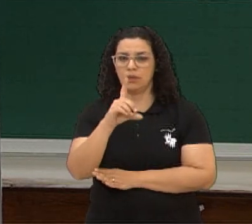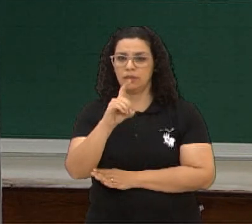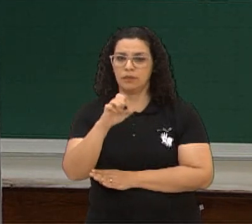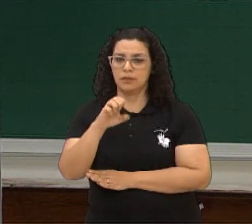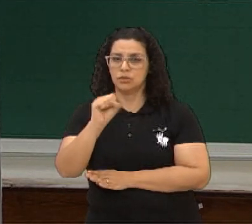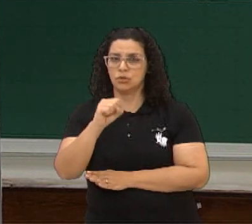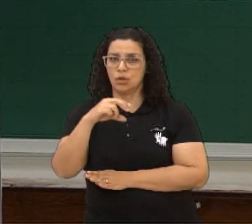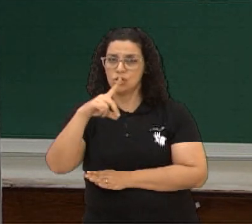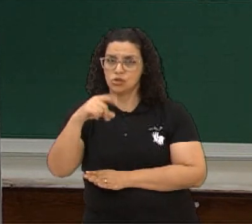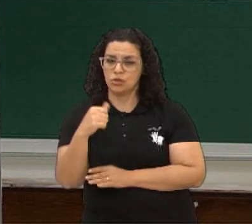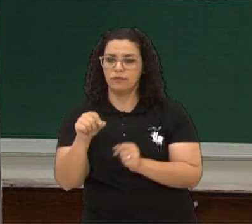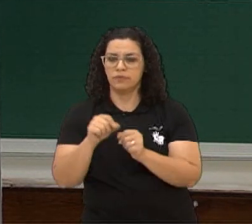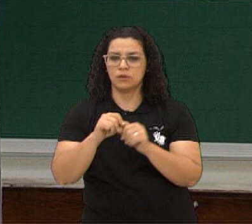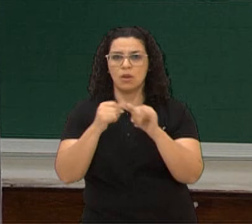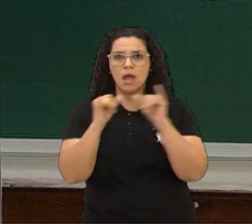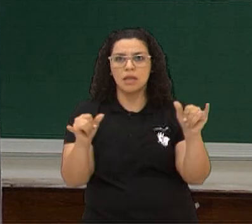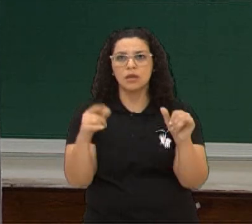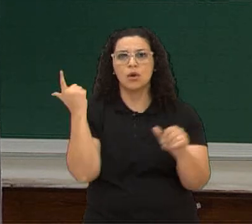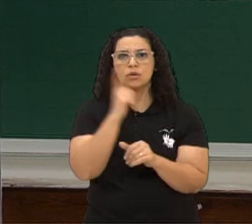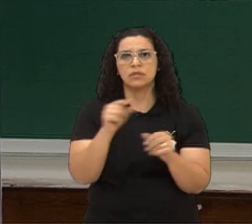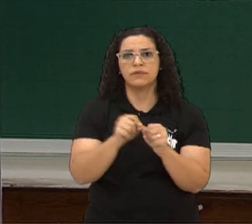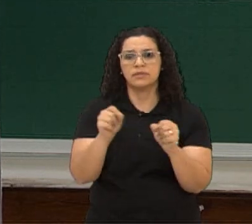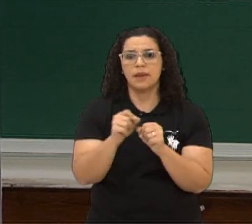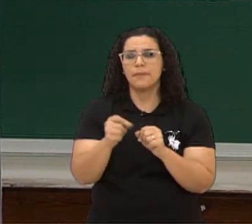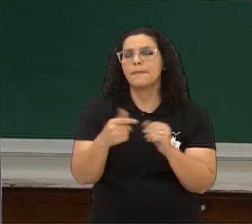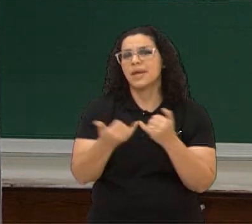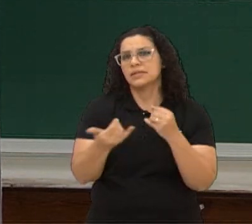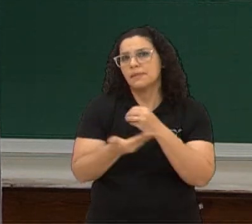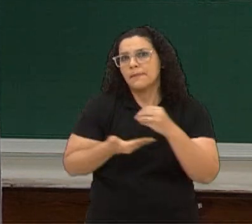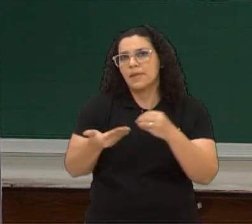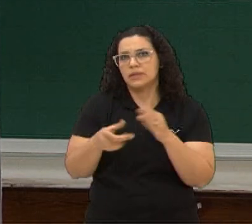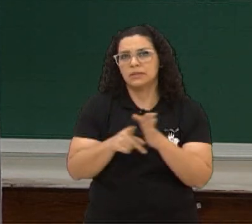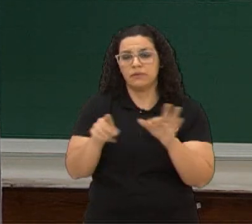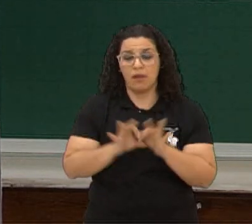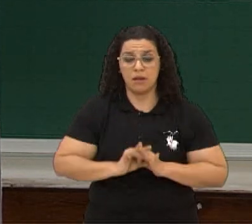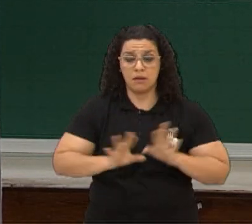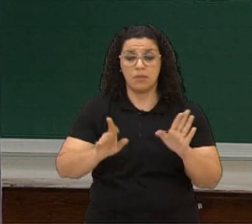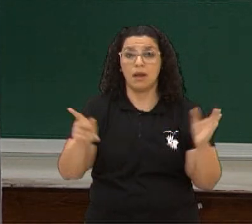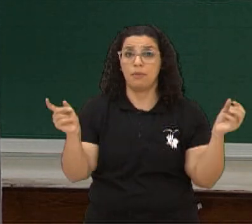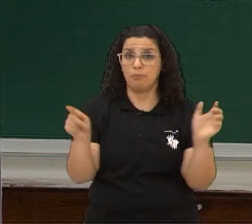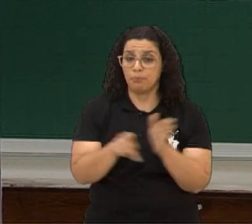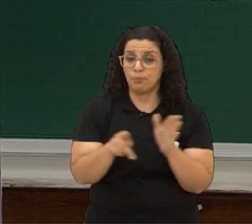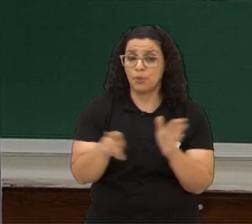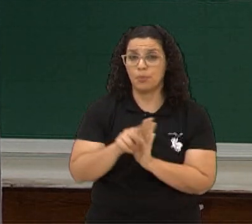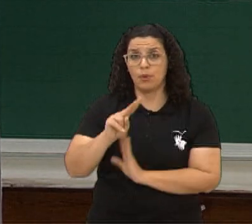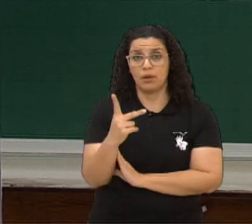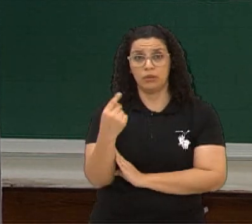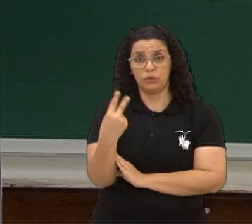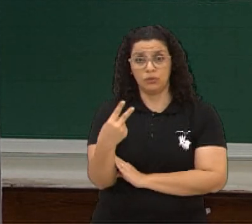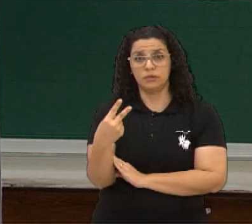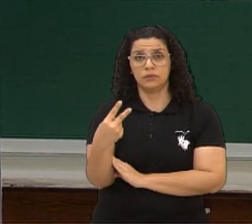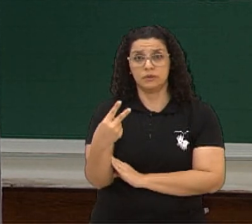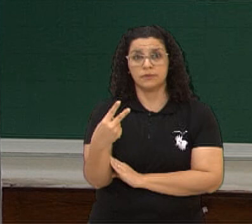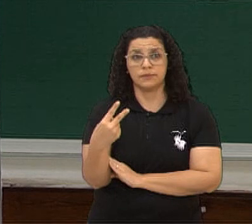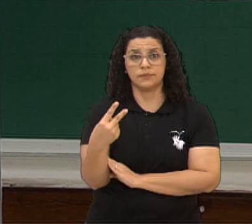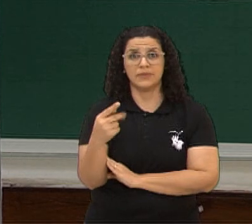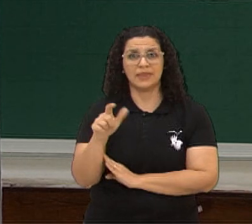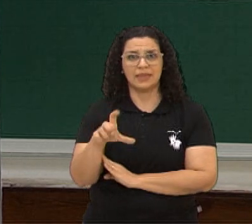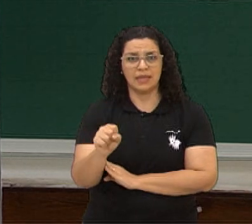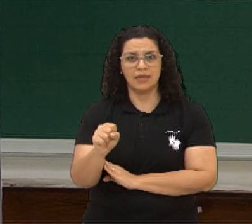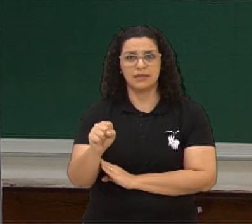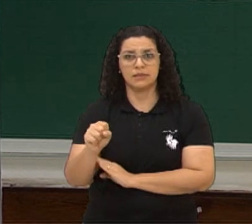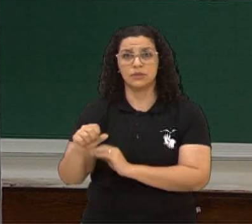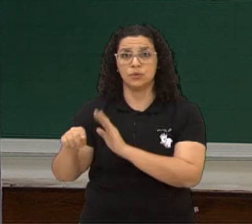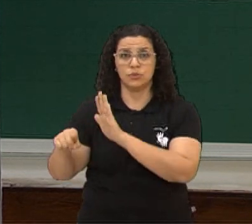essa eletrólise funcione em meio básico, e aí vai ter a formação da liberação do H2 gasoso no